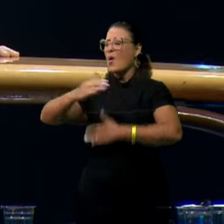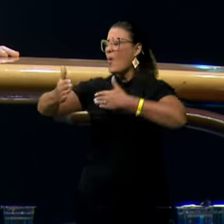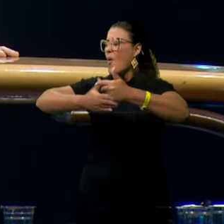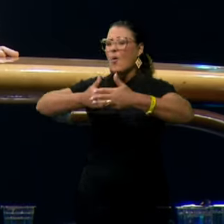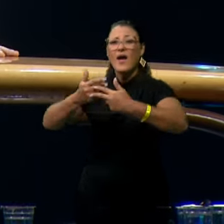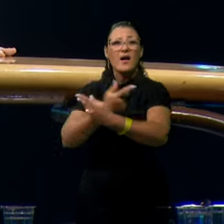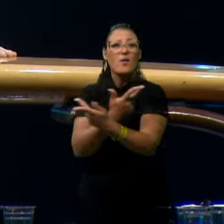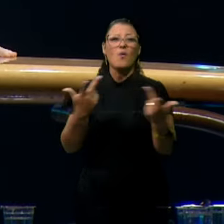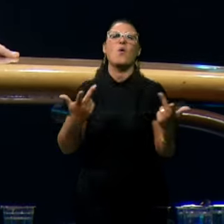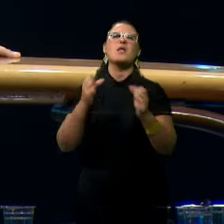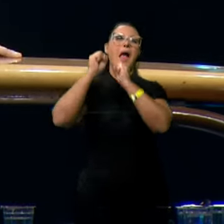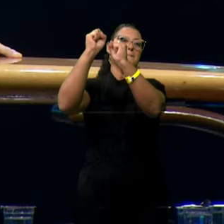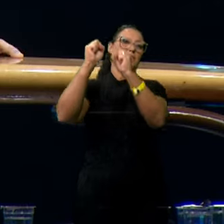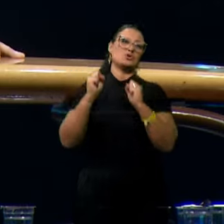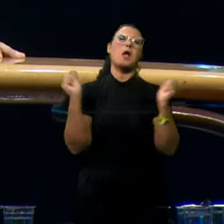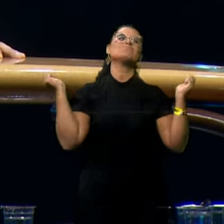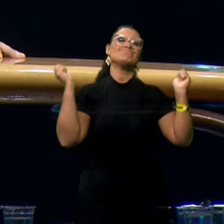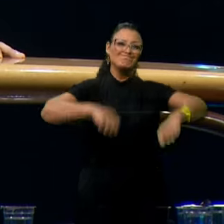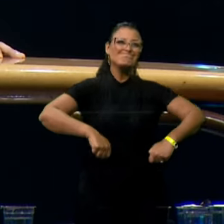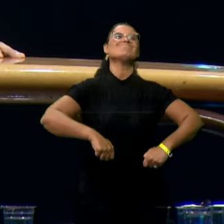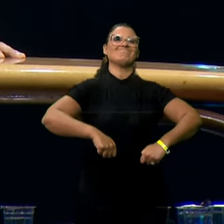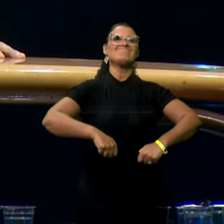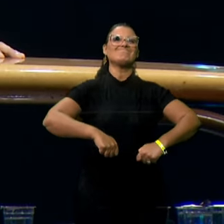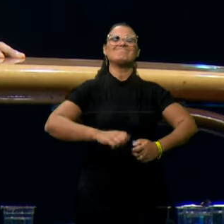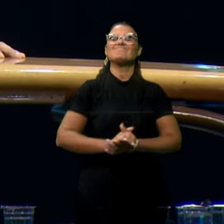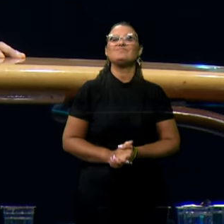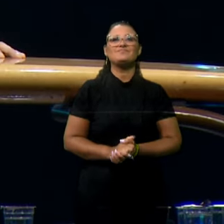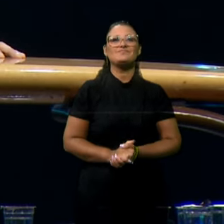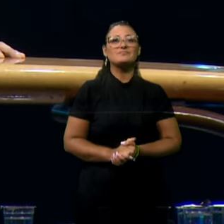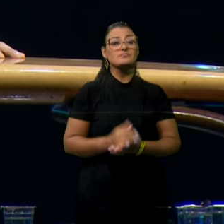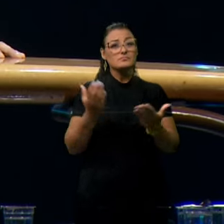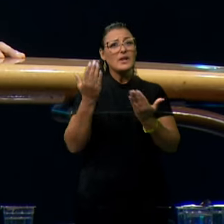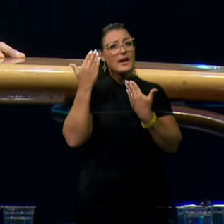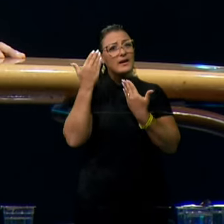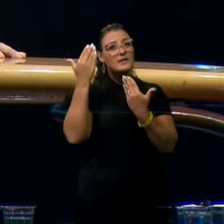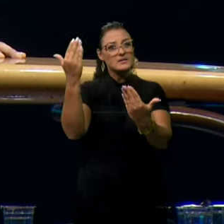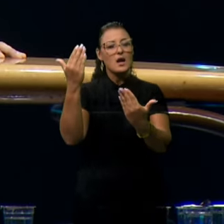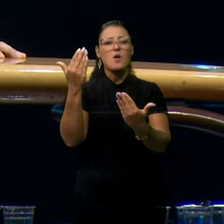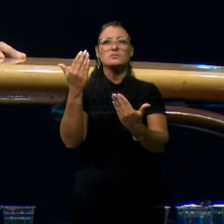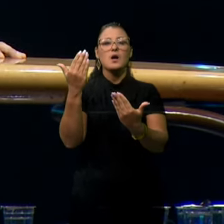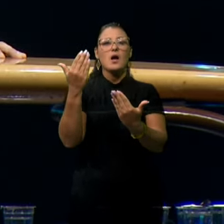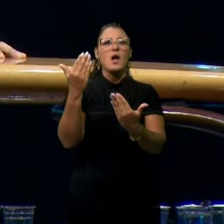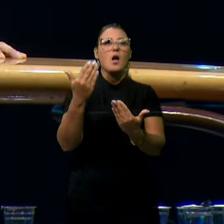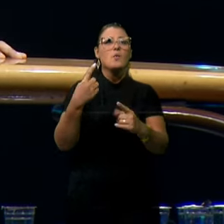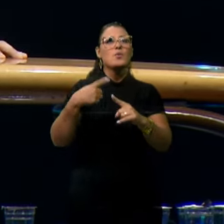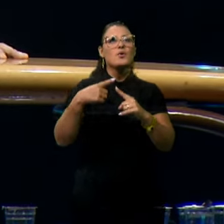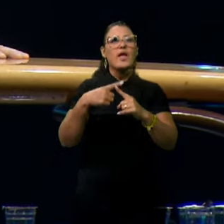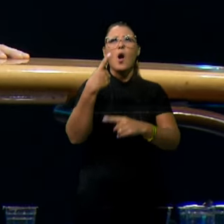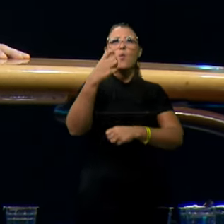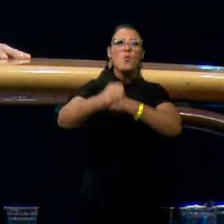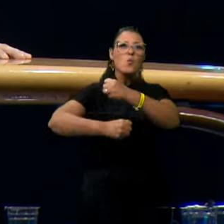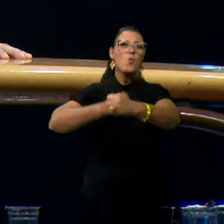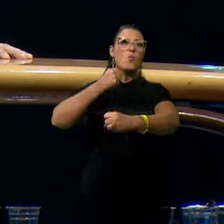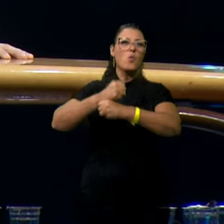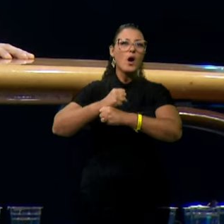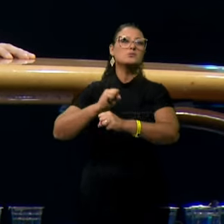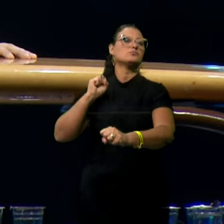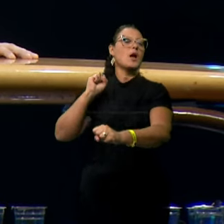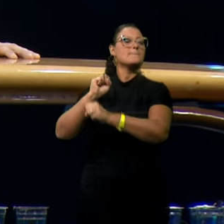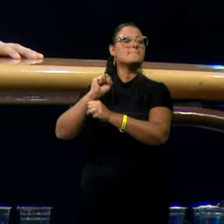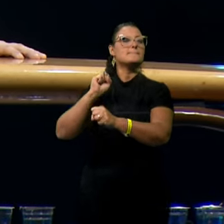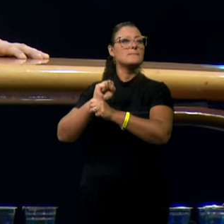do Senhor que ele me dá estar aqui de verdade eu apartei um ano sabático para ordenar algumas coisas ter um tempo